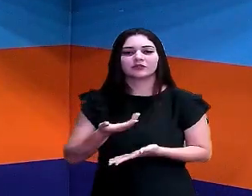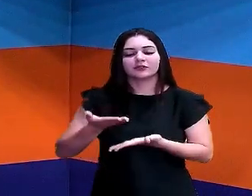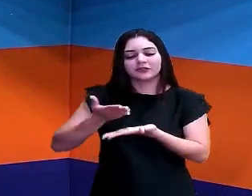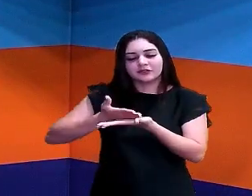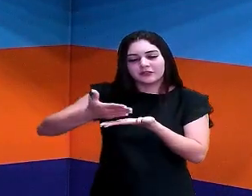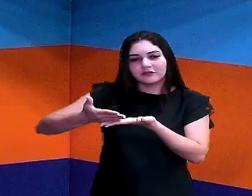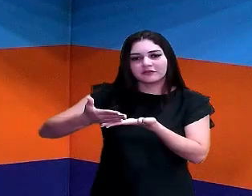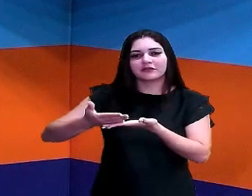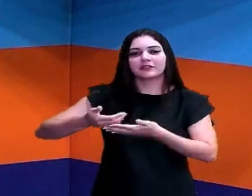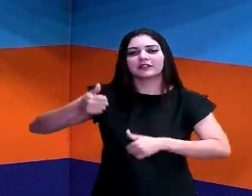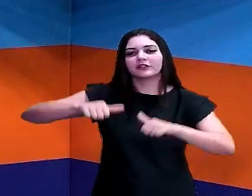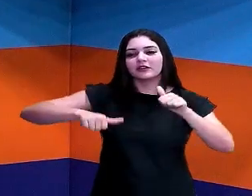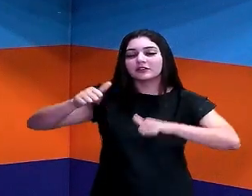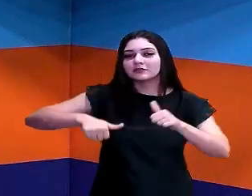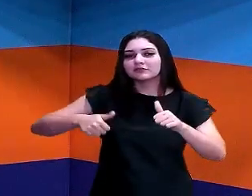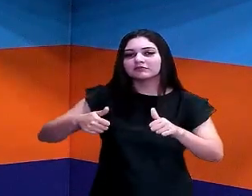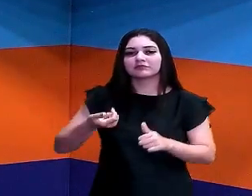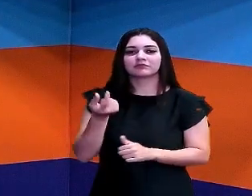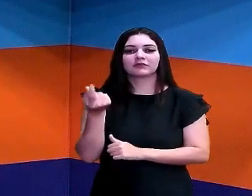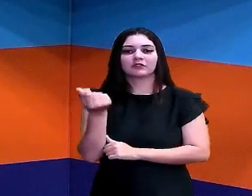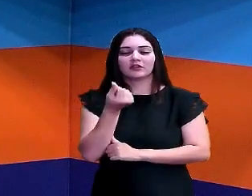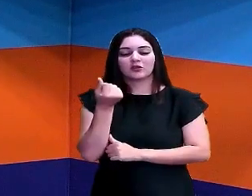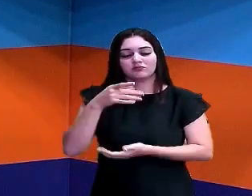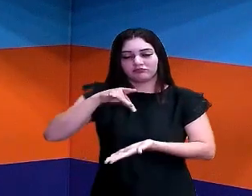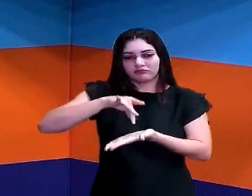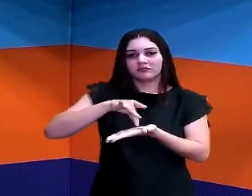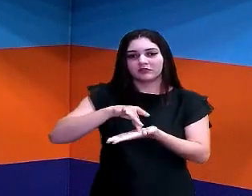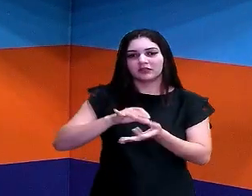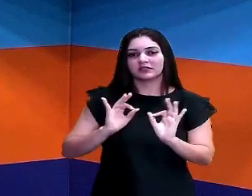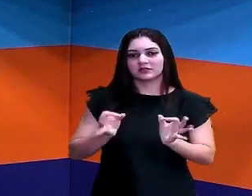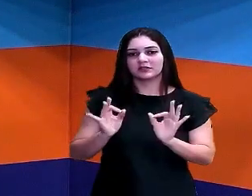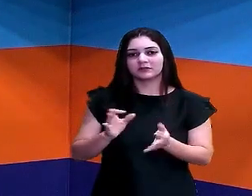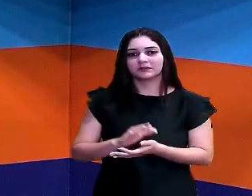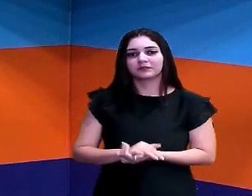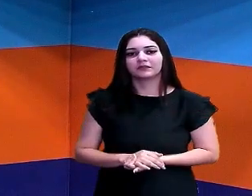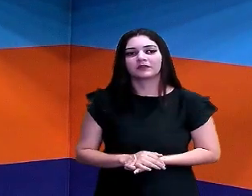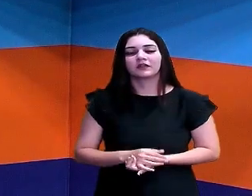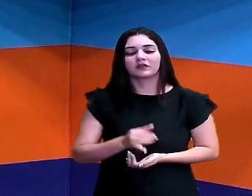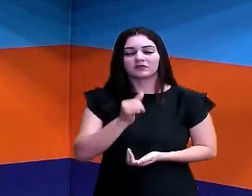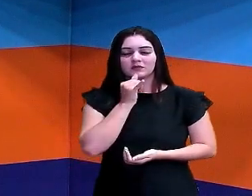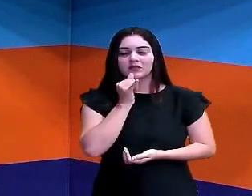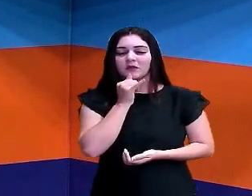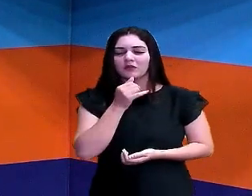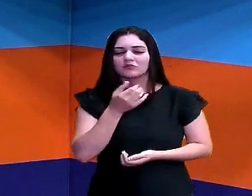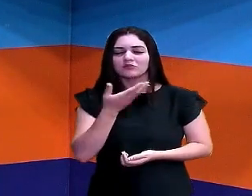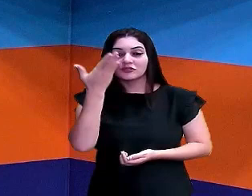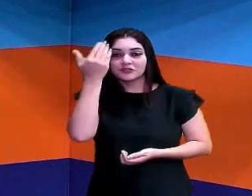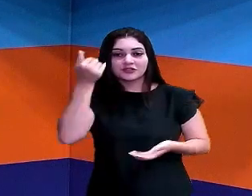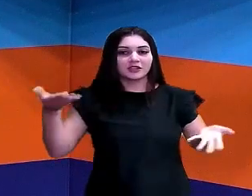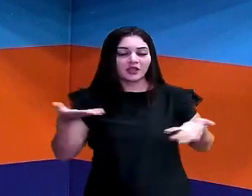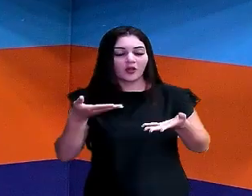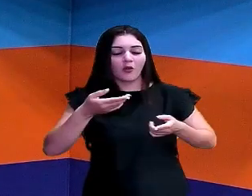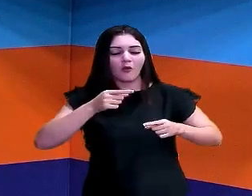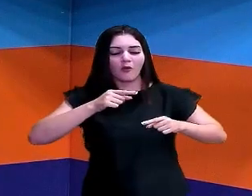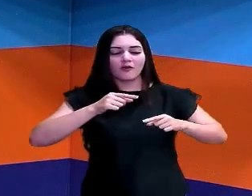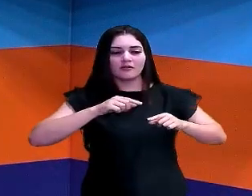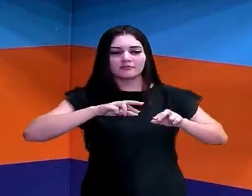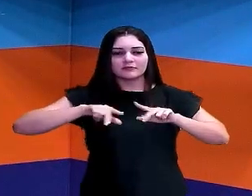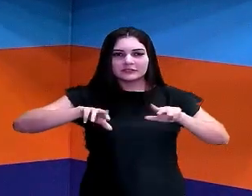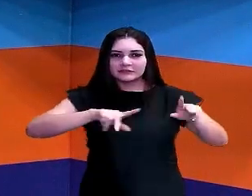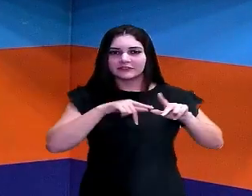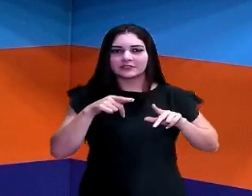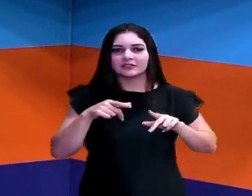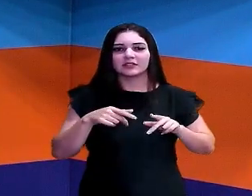a alteração pelo preço original. Então, eu descobri a variação,